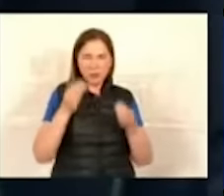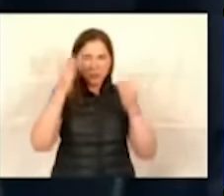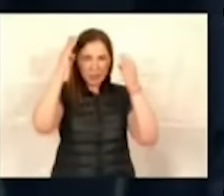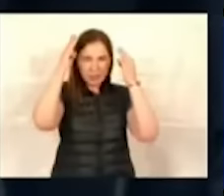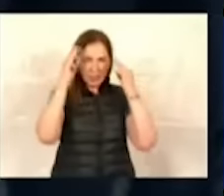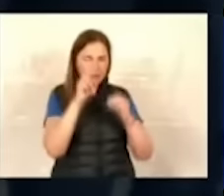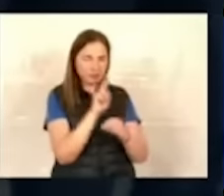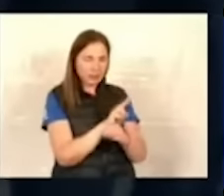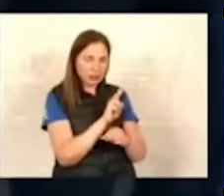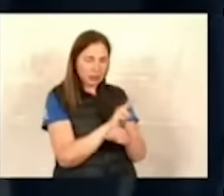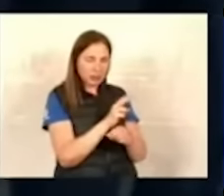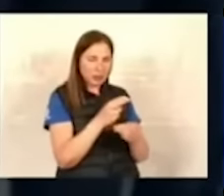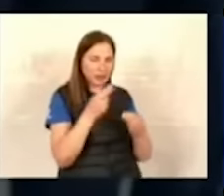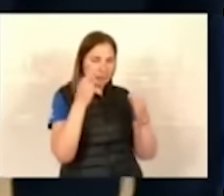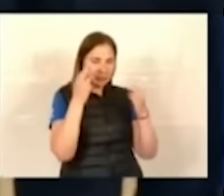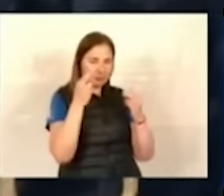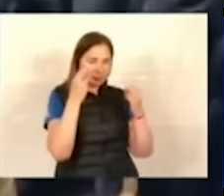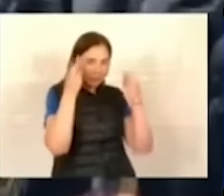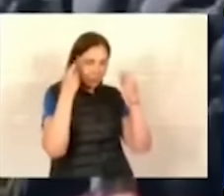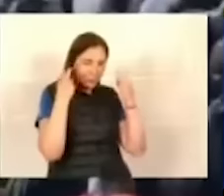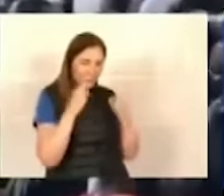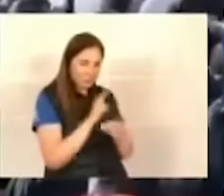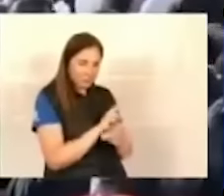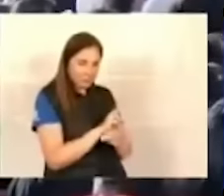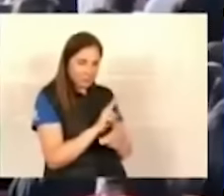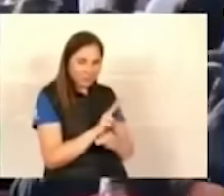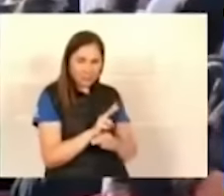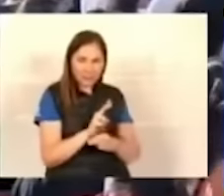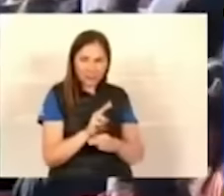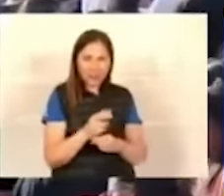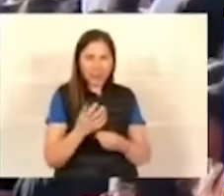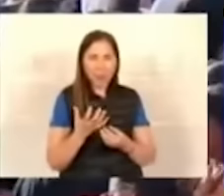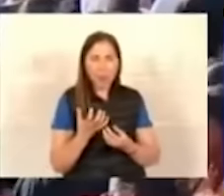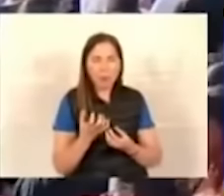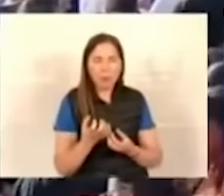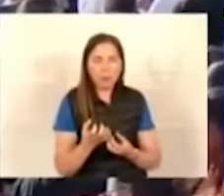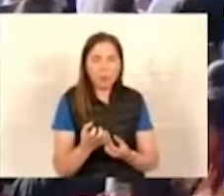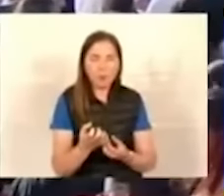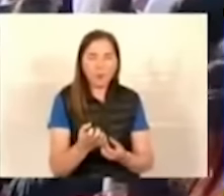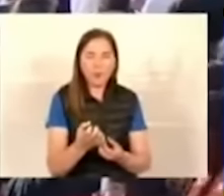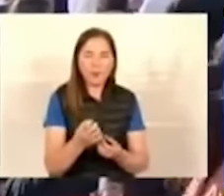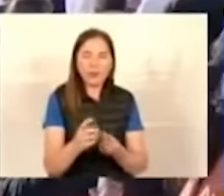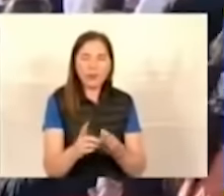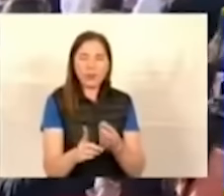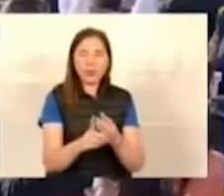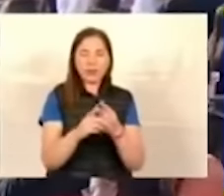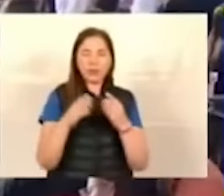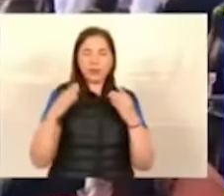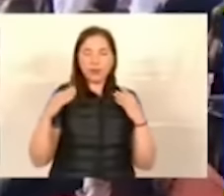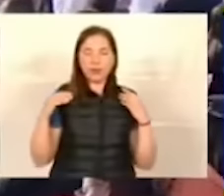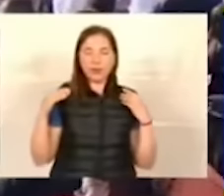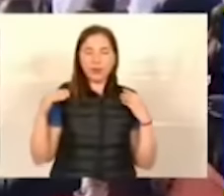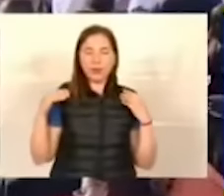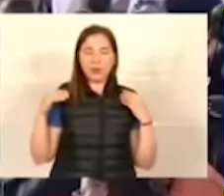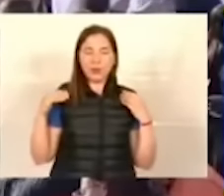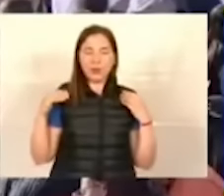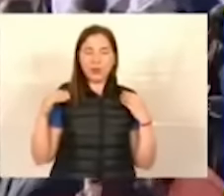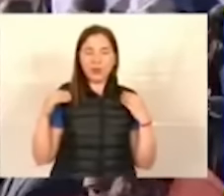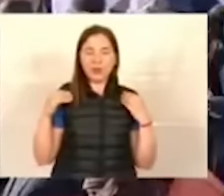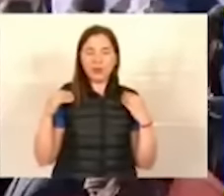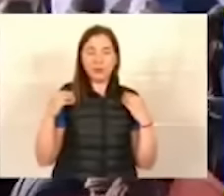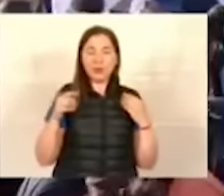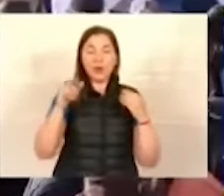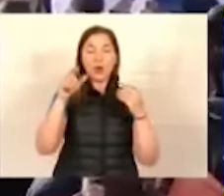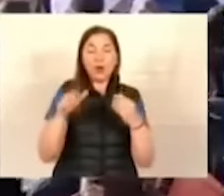rebanho de Jetro passou por trás do deserto encontrou o anjo do Senhor numa chama de